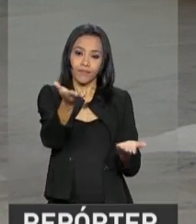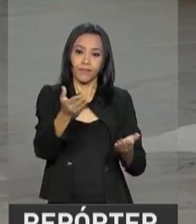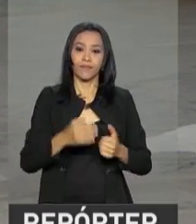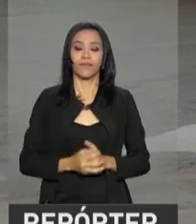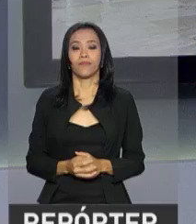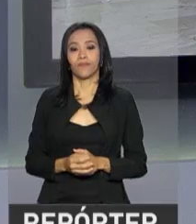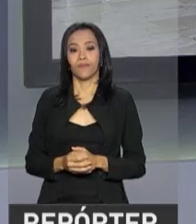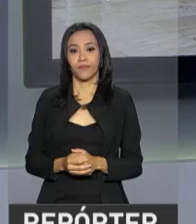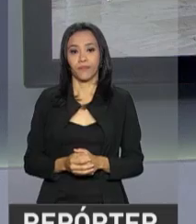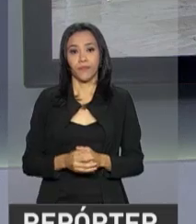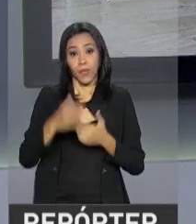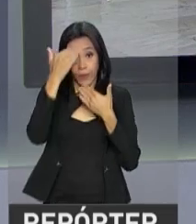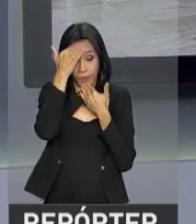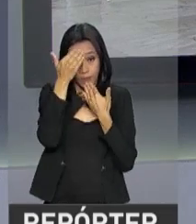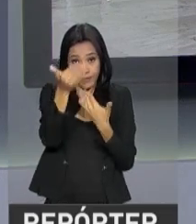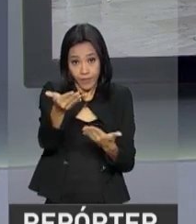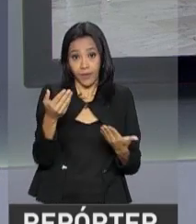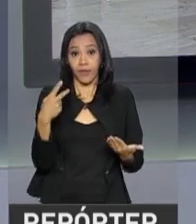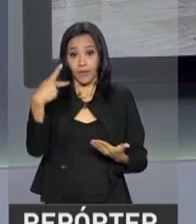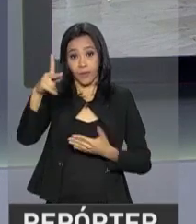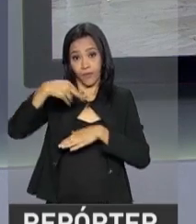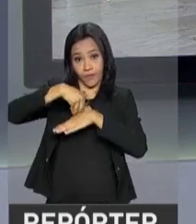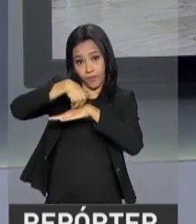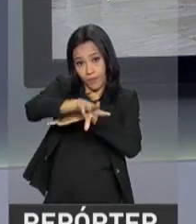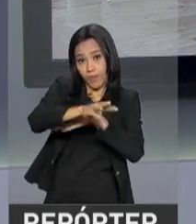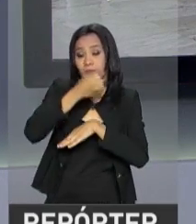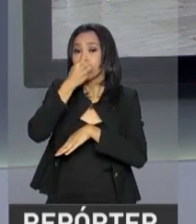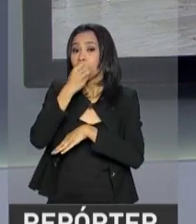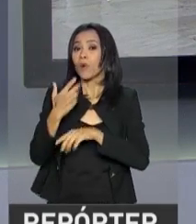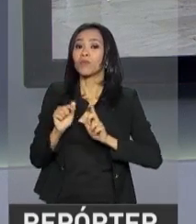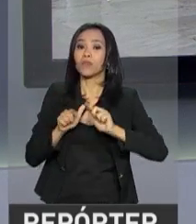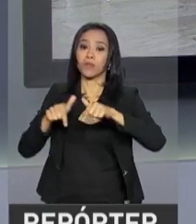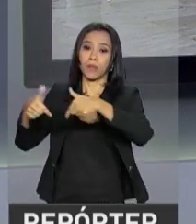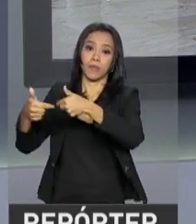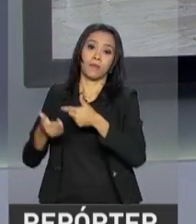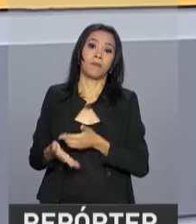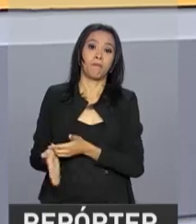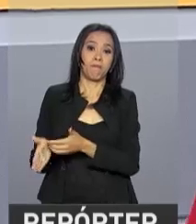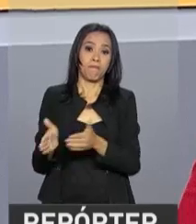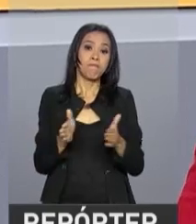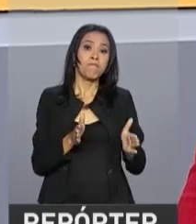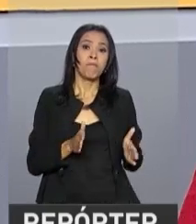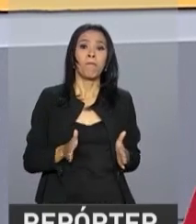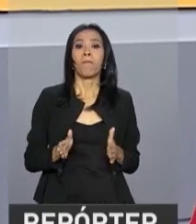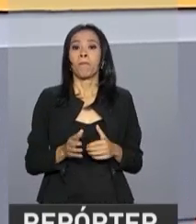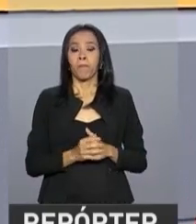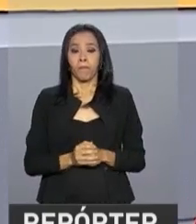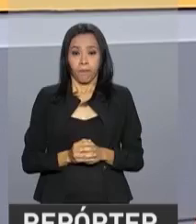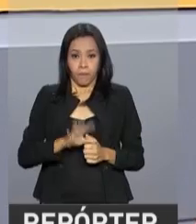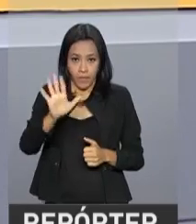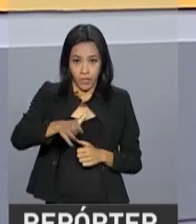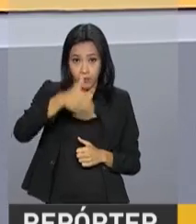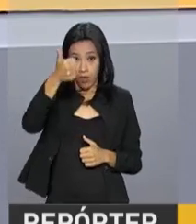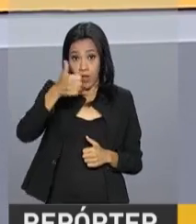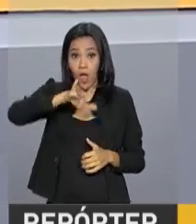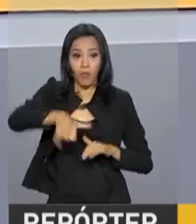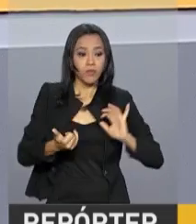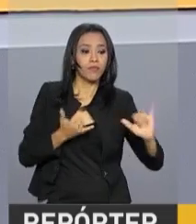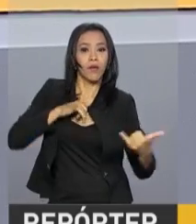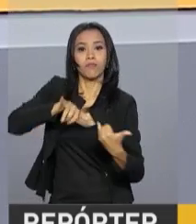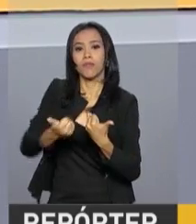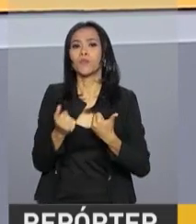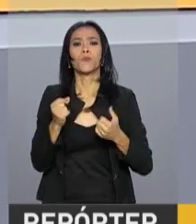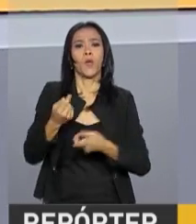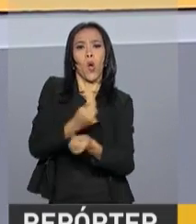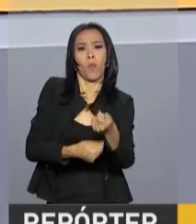Taísa muito obrigada Cleide pelas suas informações um bom trabalho para você as melhores oportunidades de